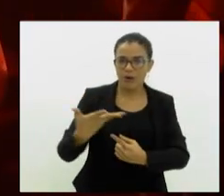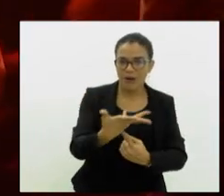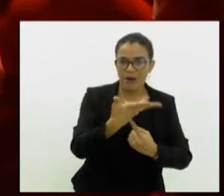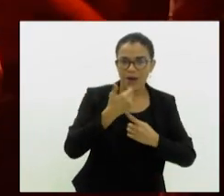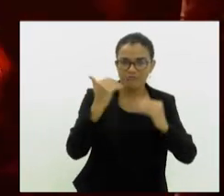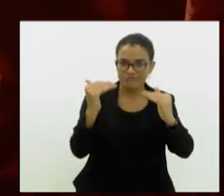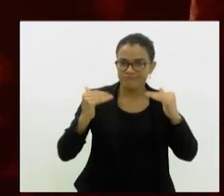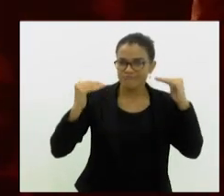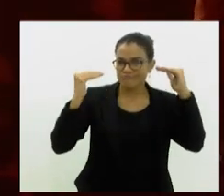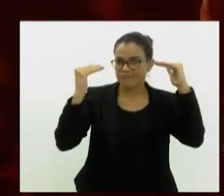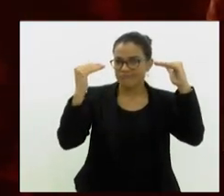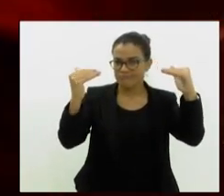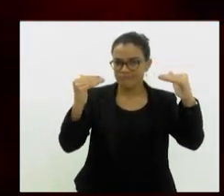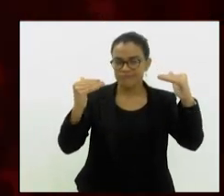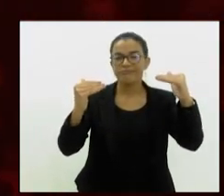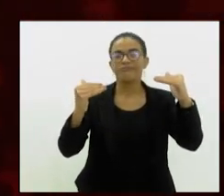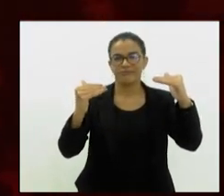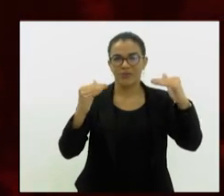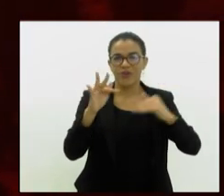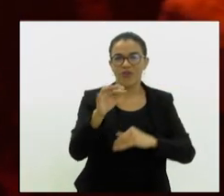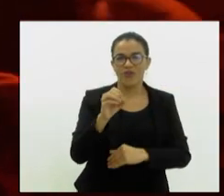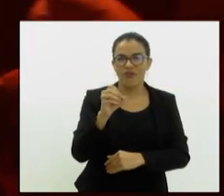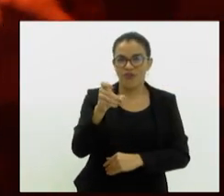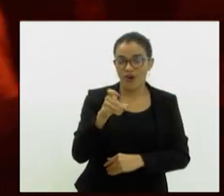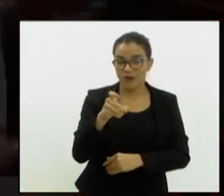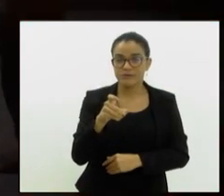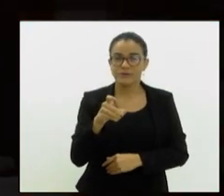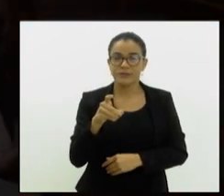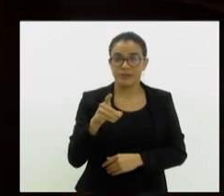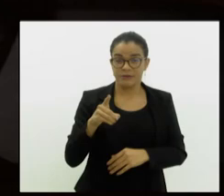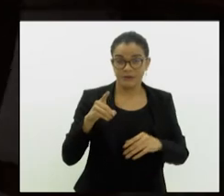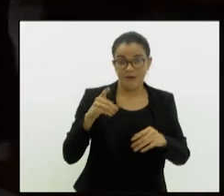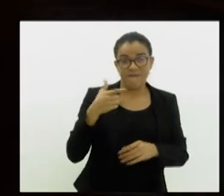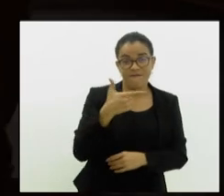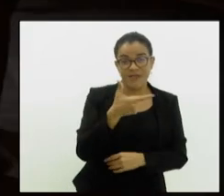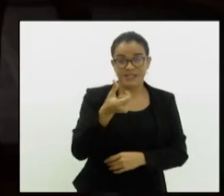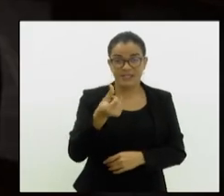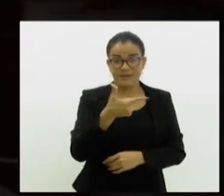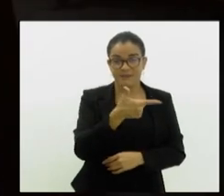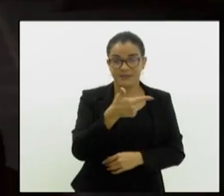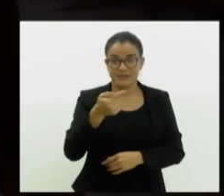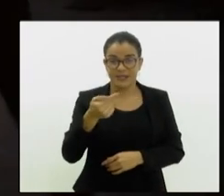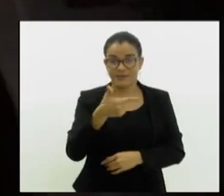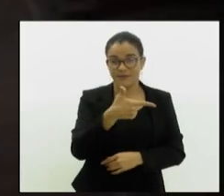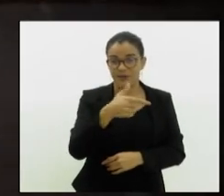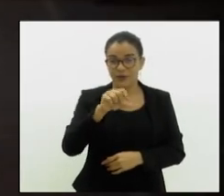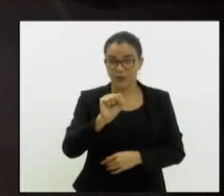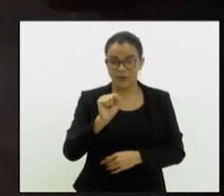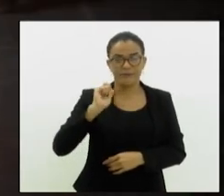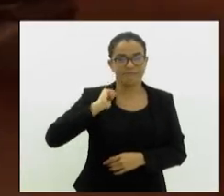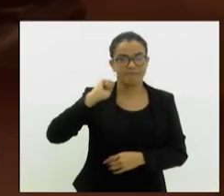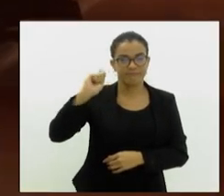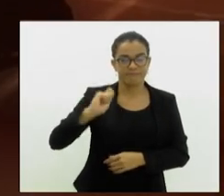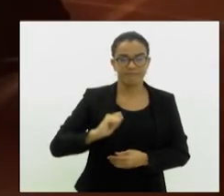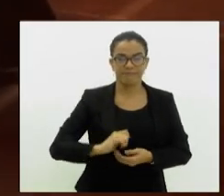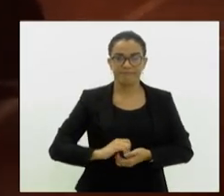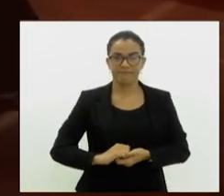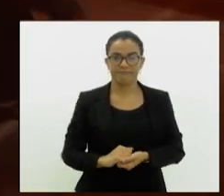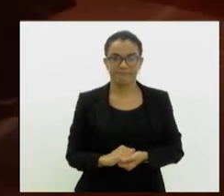suprema, a Focus Companhia de Dança fica em cartaz nos dias 26, 27 e 28 de abril.